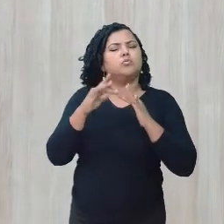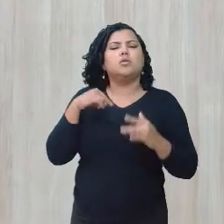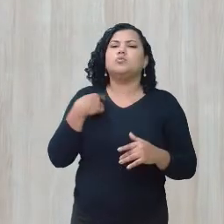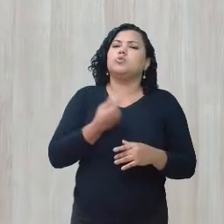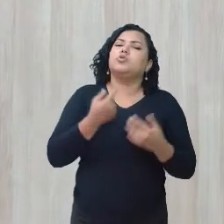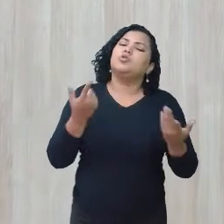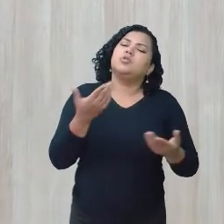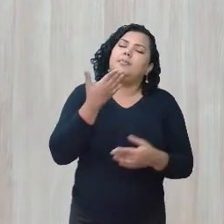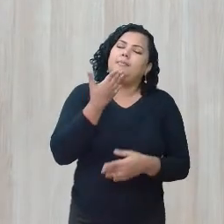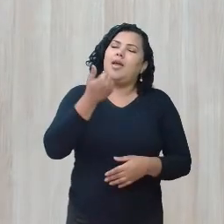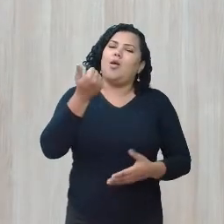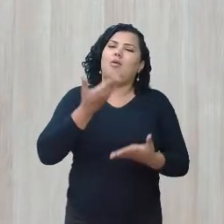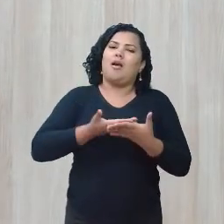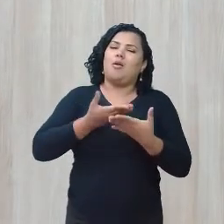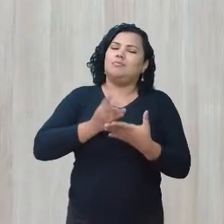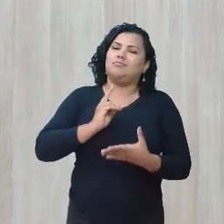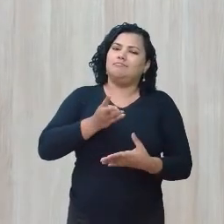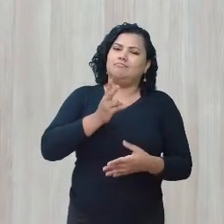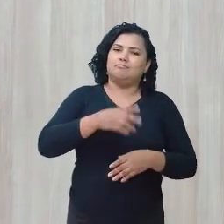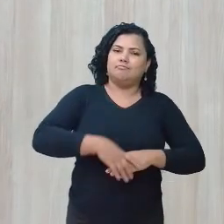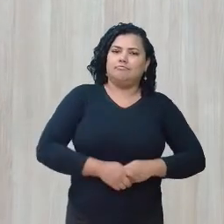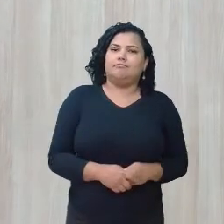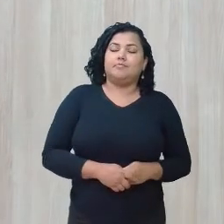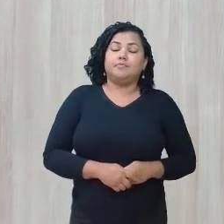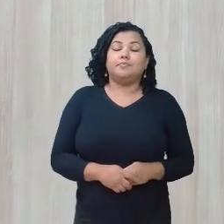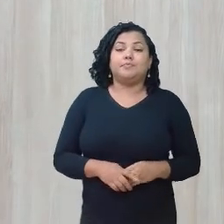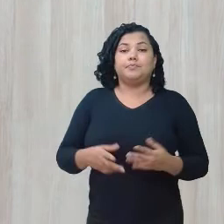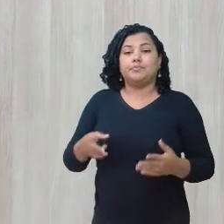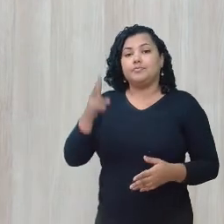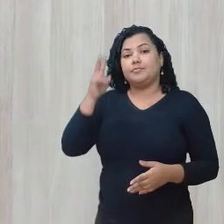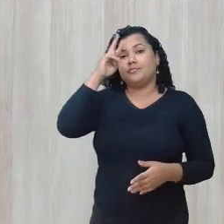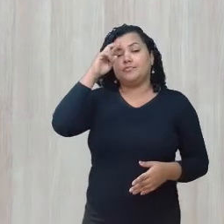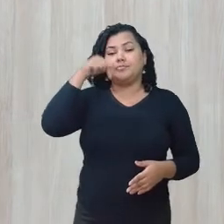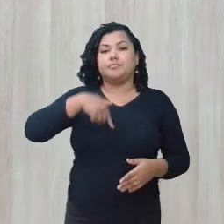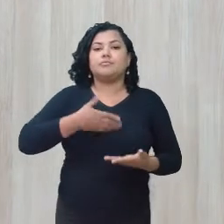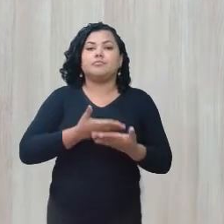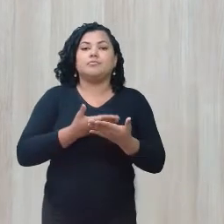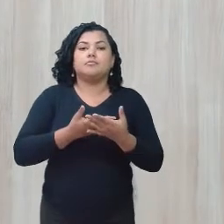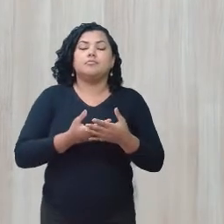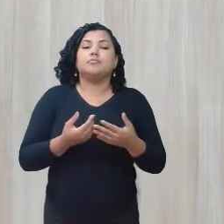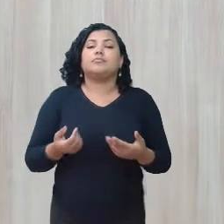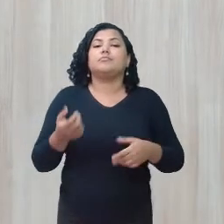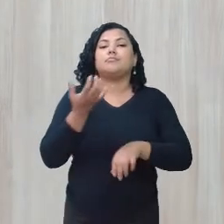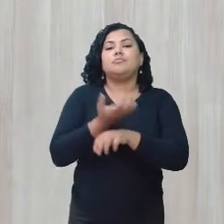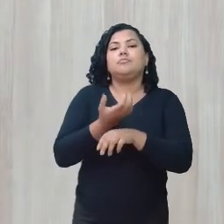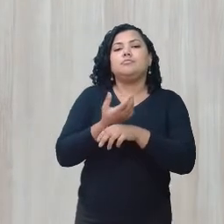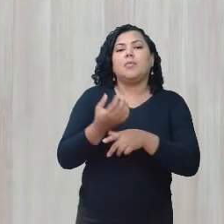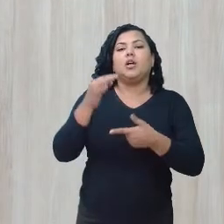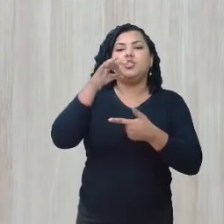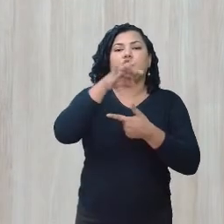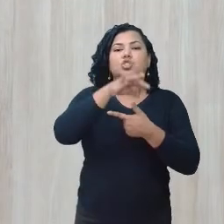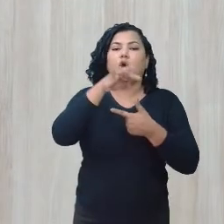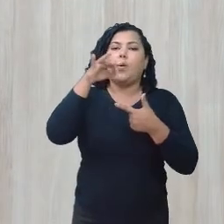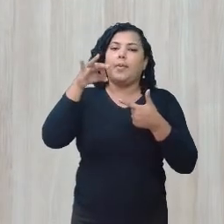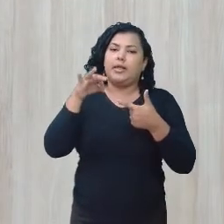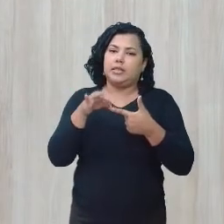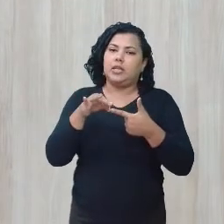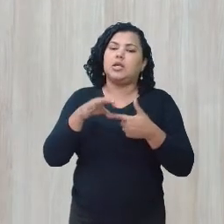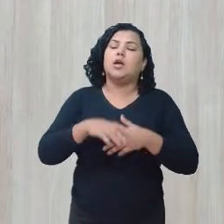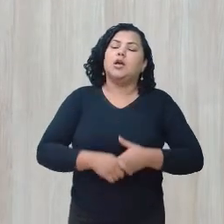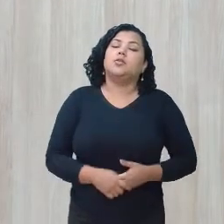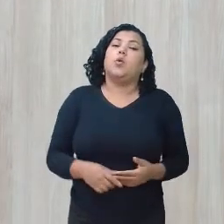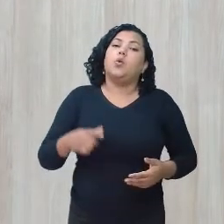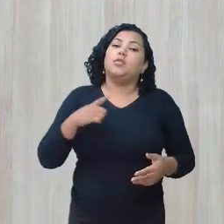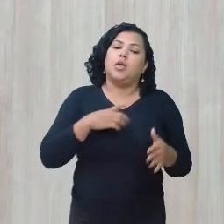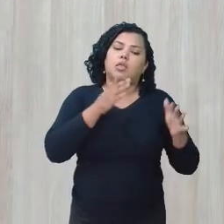cada vez melhor, tá certo? Lembrando que essa aula de geometria para o 8º ano é uma aula que compõe um bloco de 3